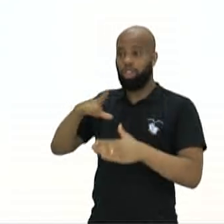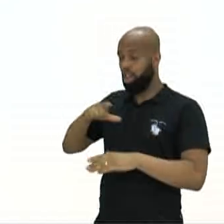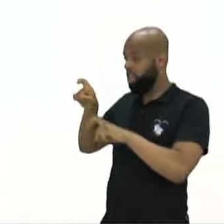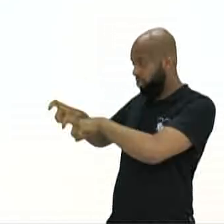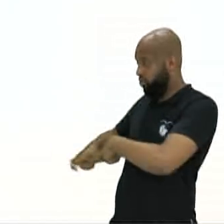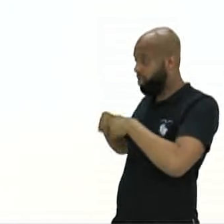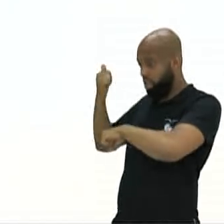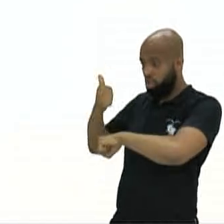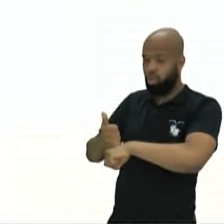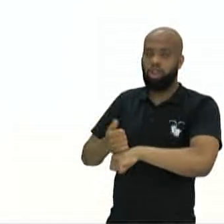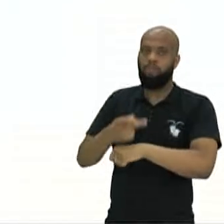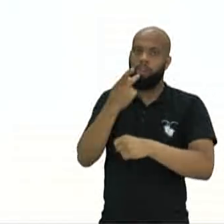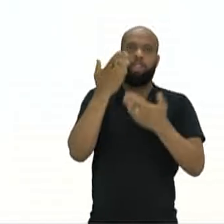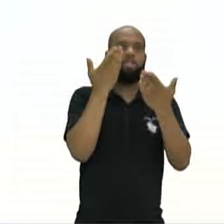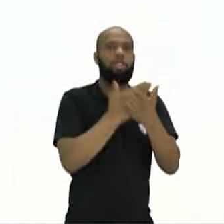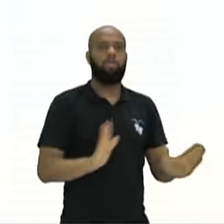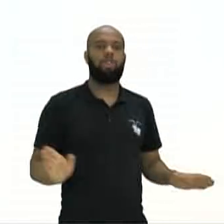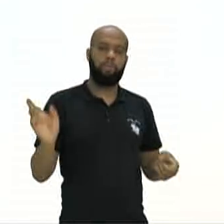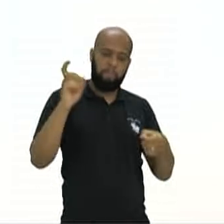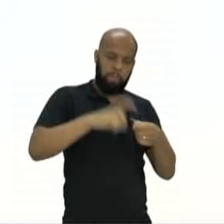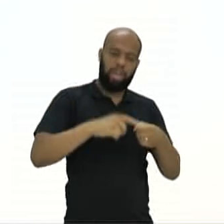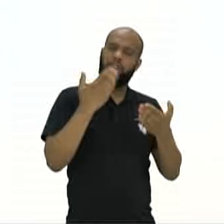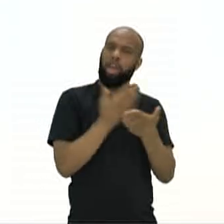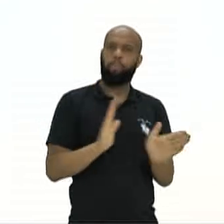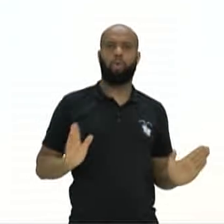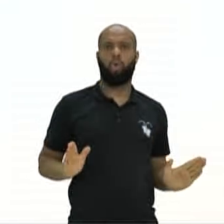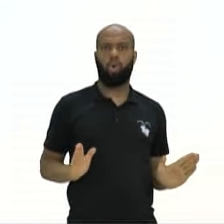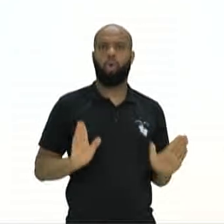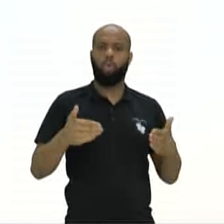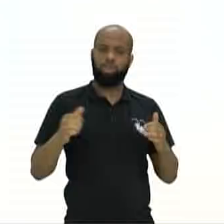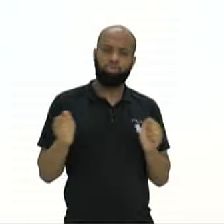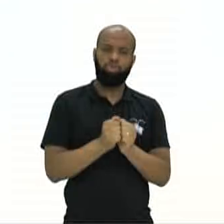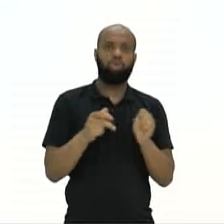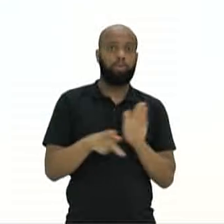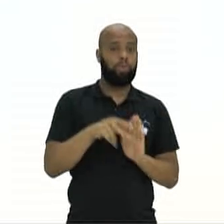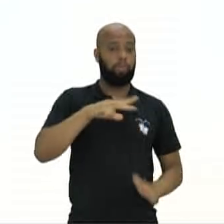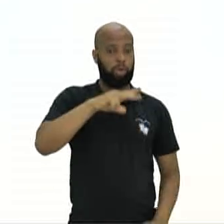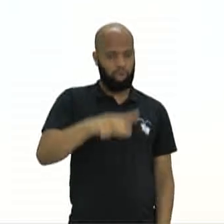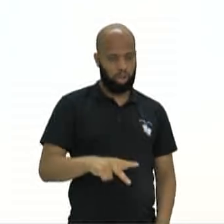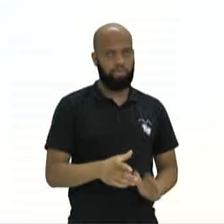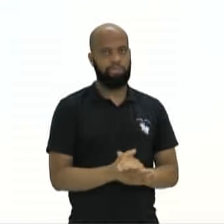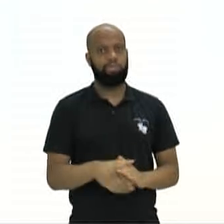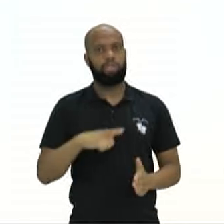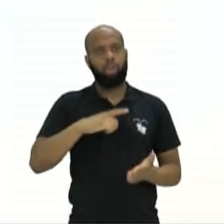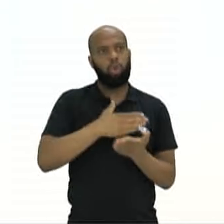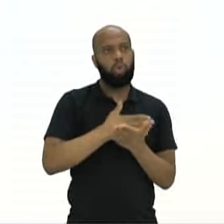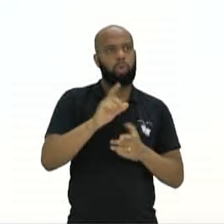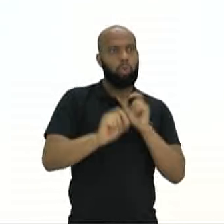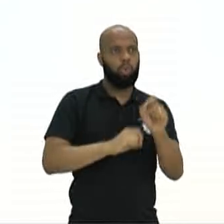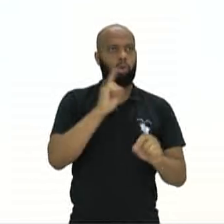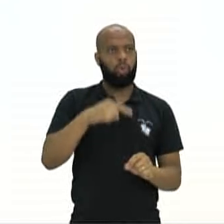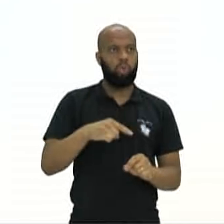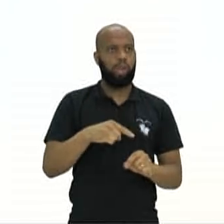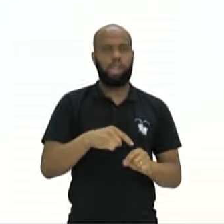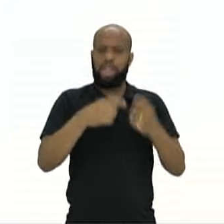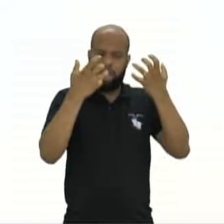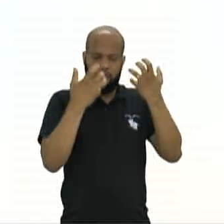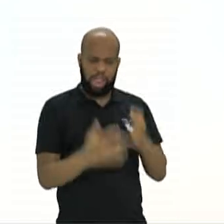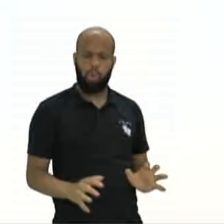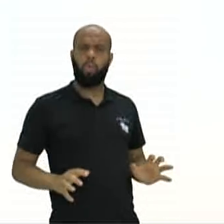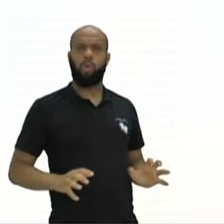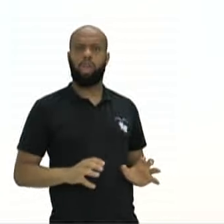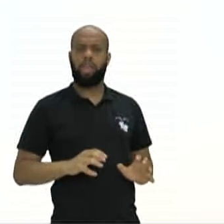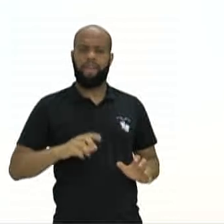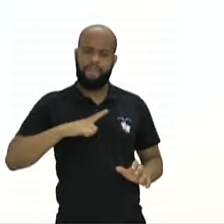engenho, então reagem rompendo as alianças com os holandeses e se juntam à resistência luso-brasileira. Tem então início o que nós chamamos de insurreição pernambucana,